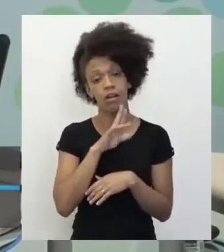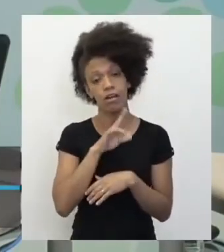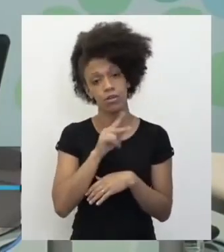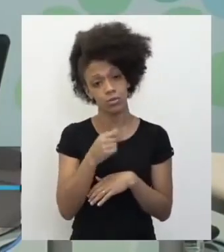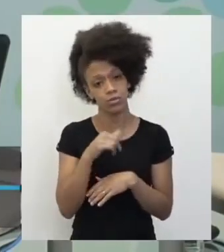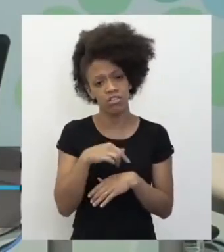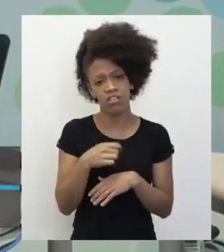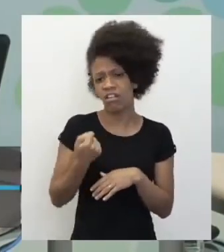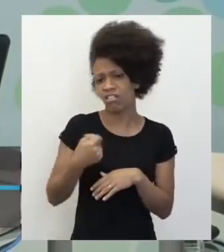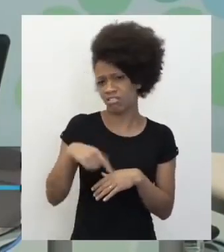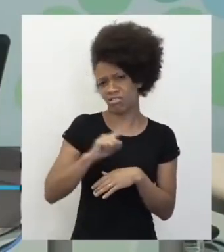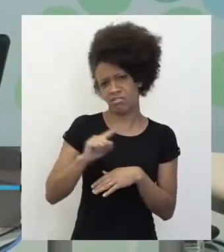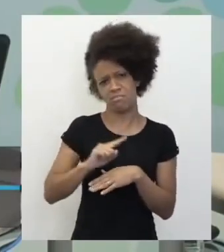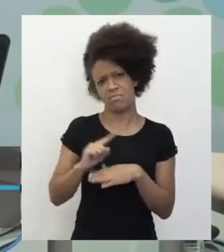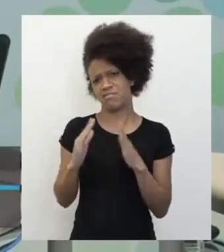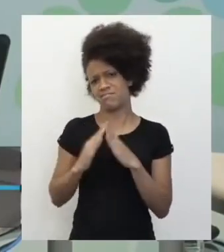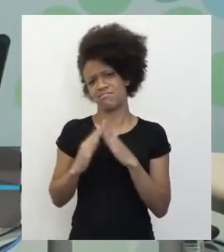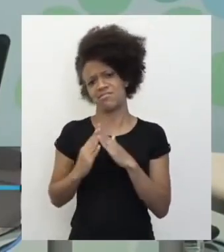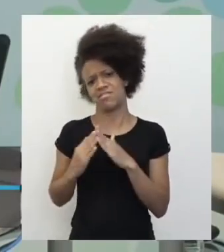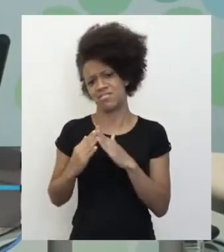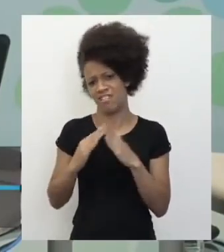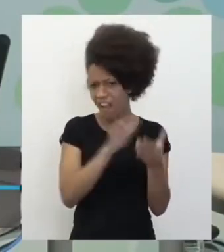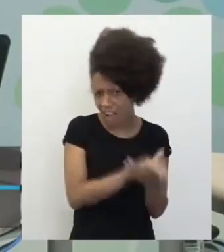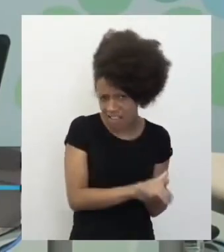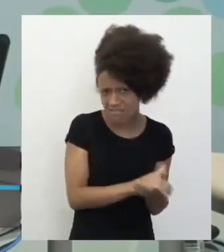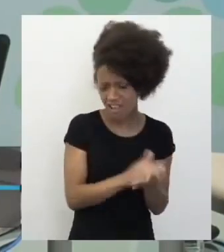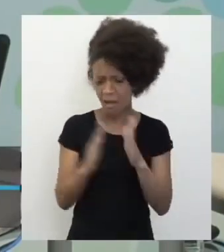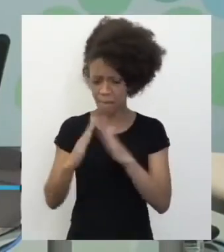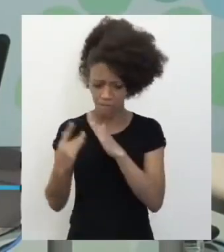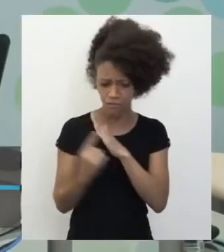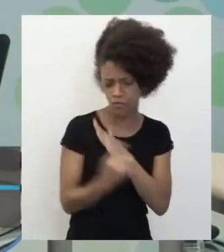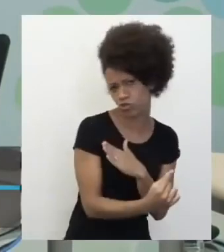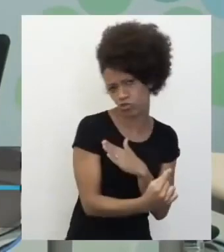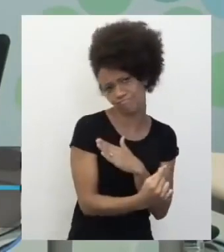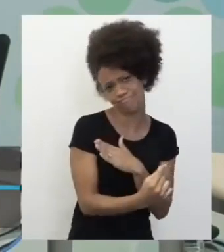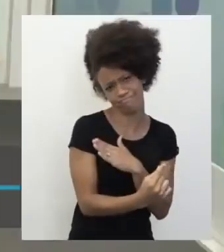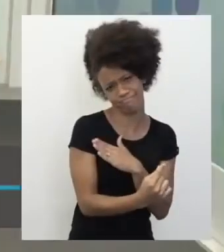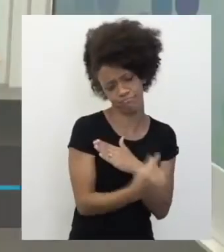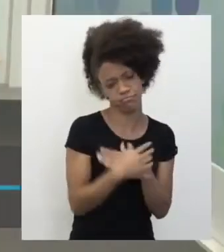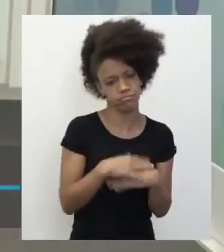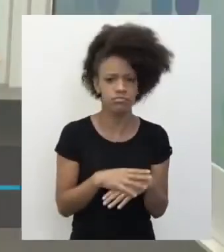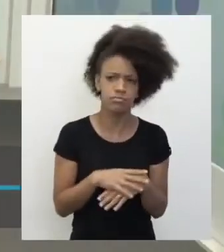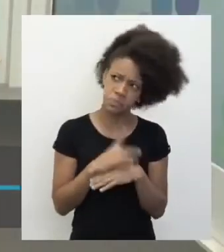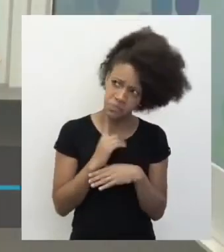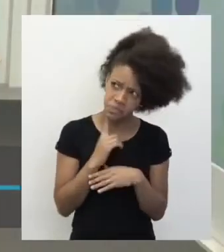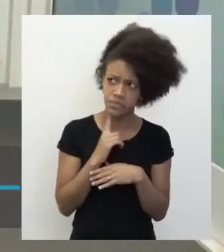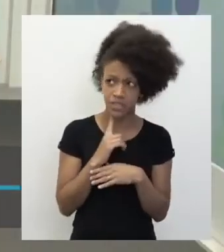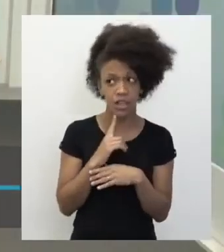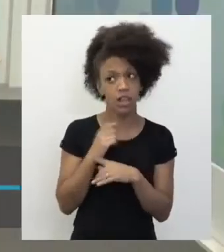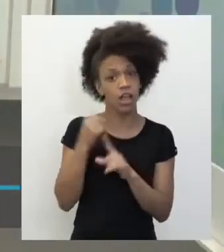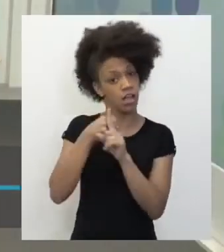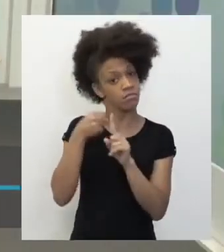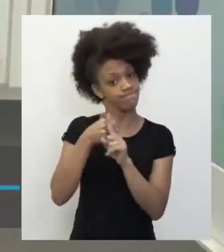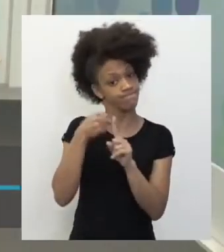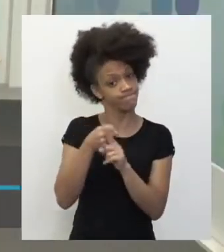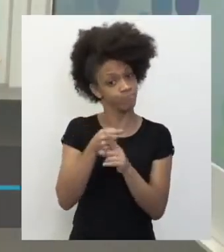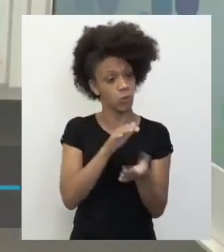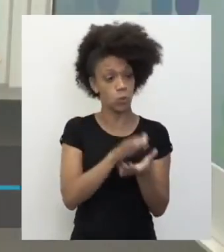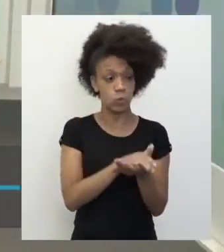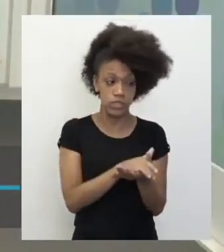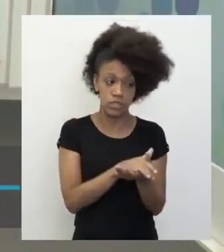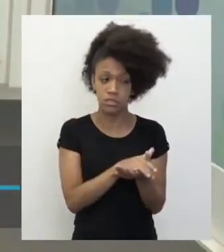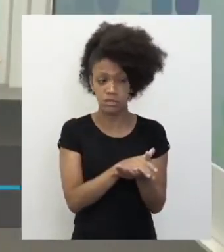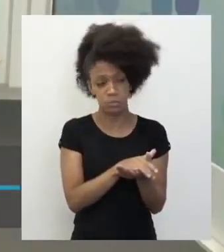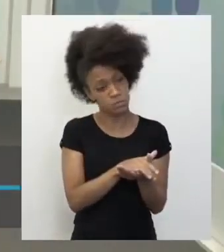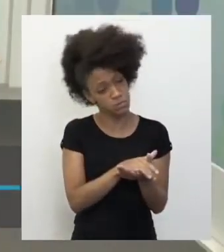é necessário não é necessário casar para sair de casa. Para fugir das agressões, né, um casamento, não acredito